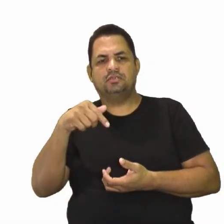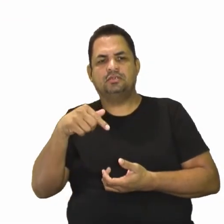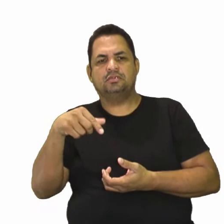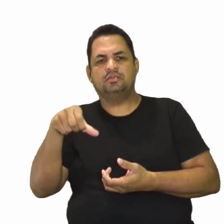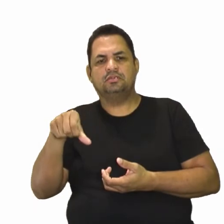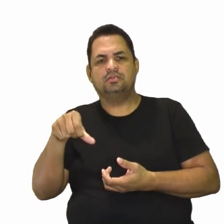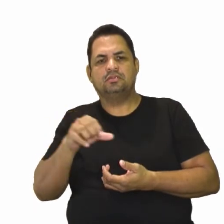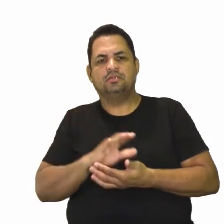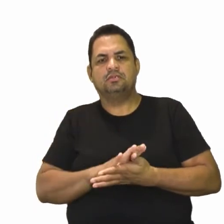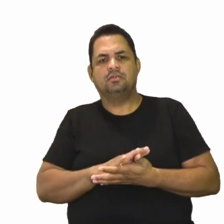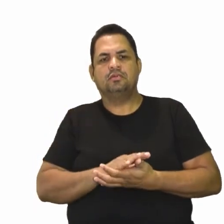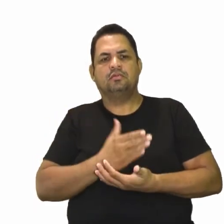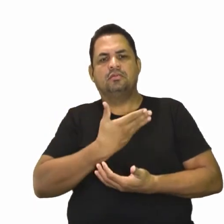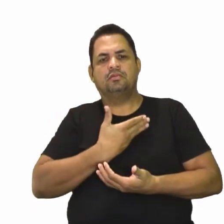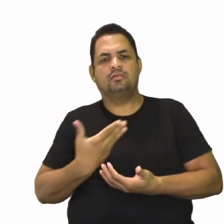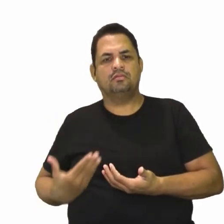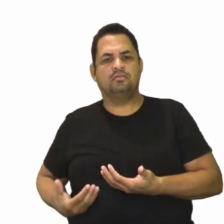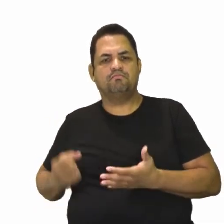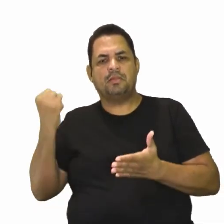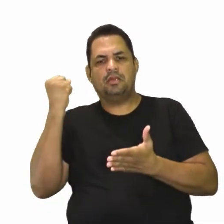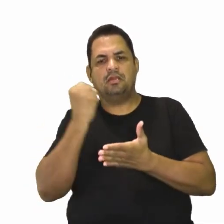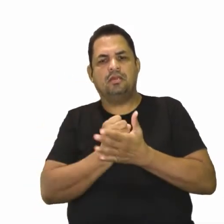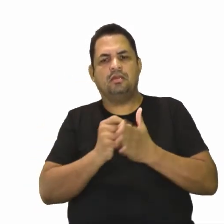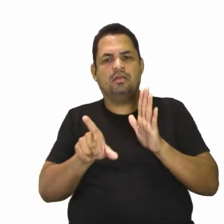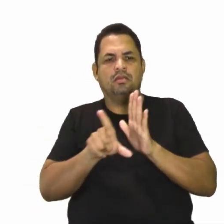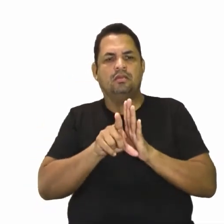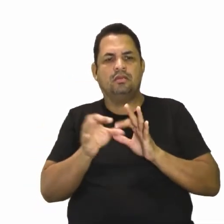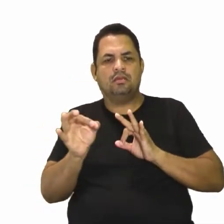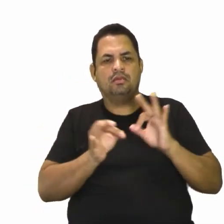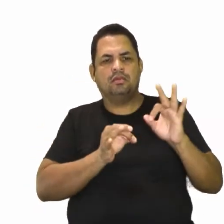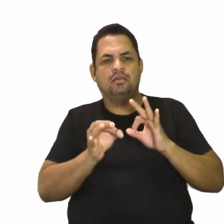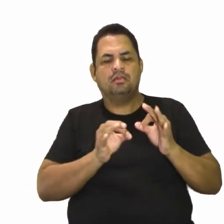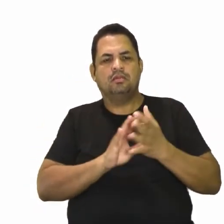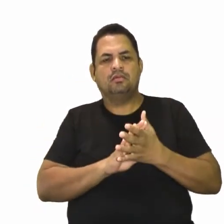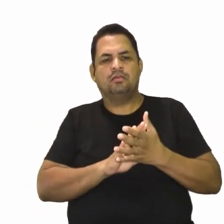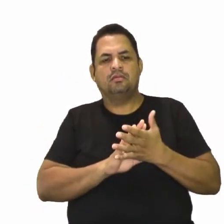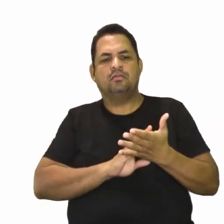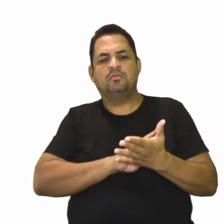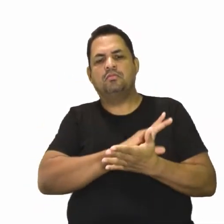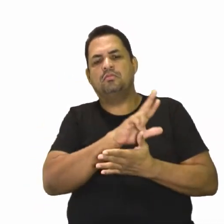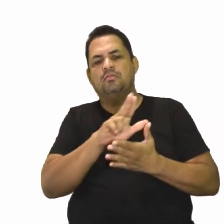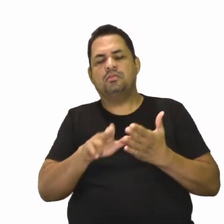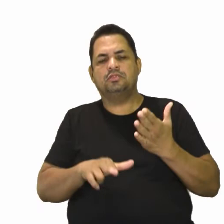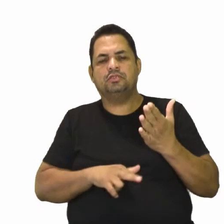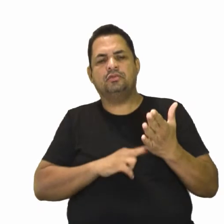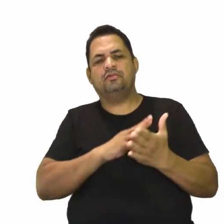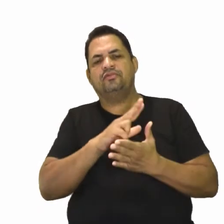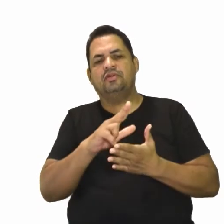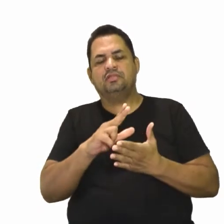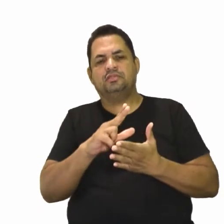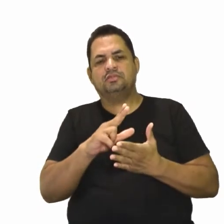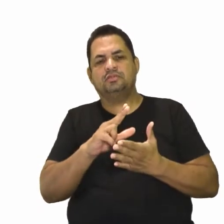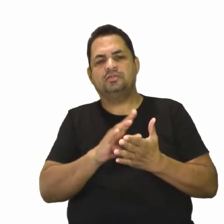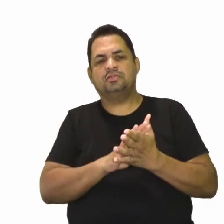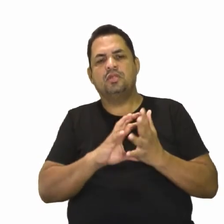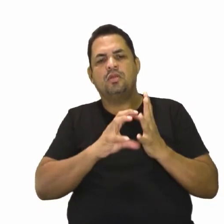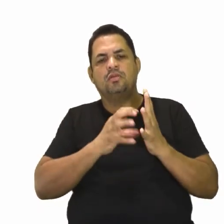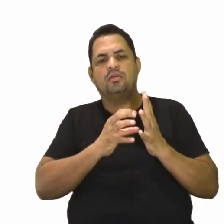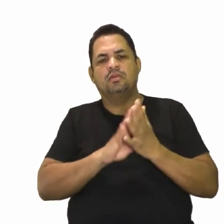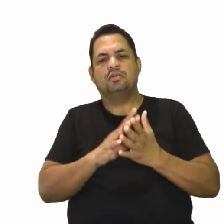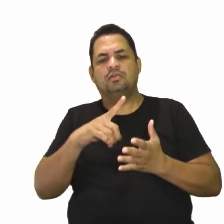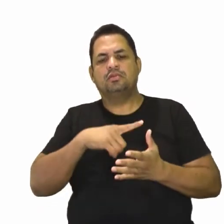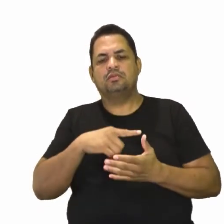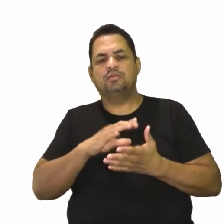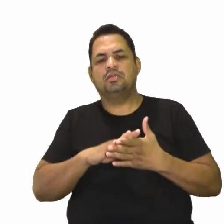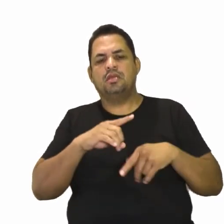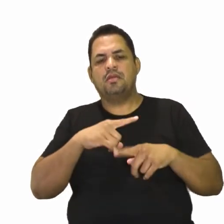1979. O governo aprova a lei que restabelece o pluripartidarismo. Agora nós vamos poder ter